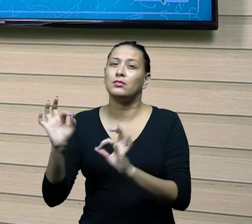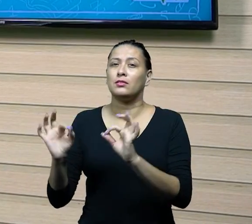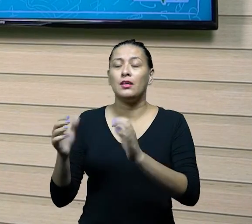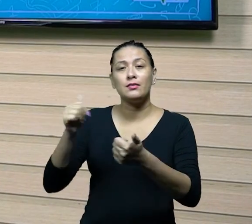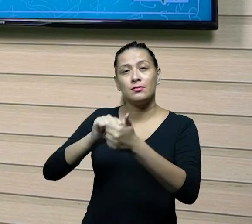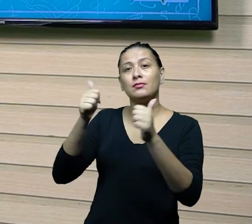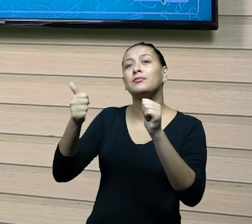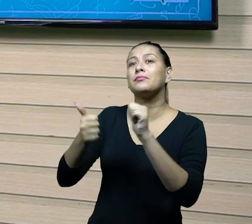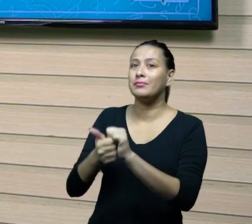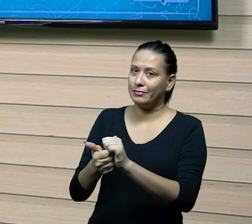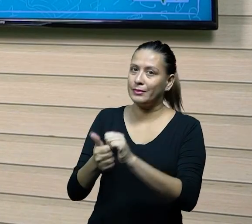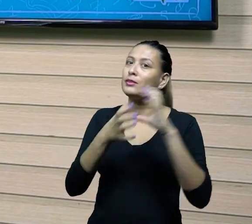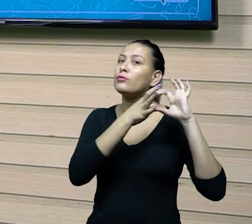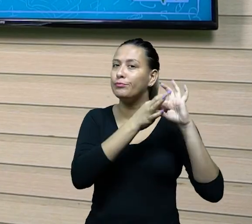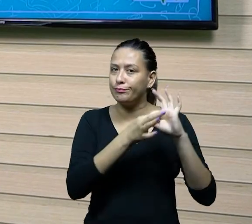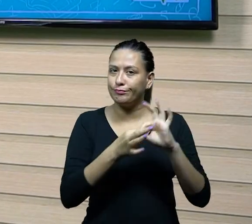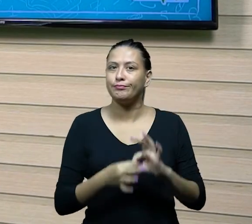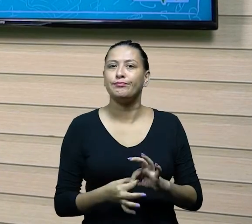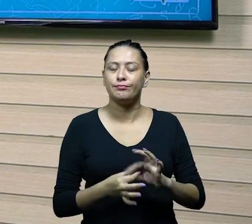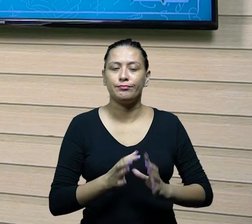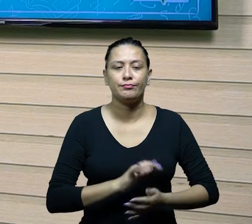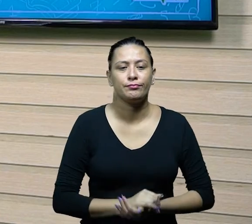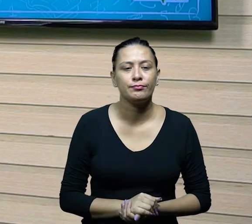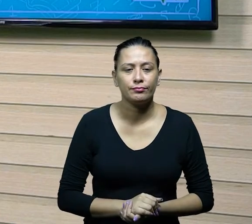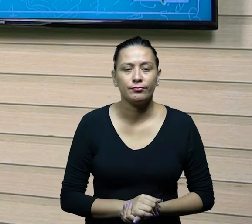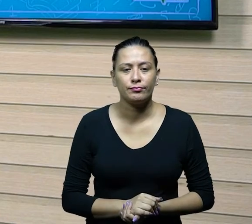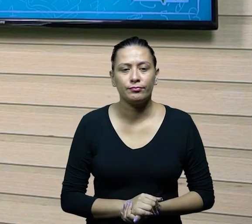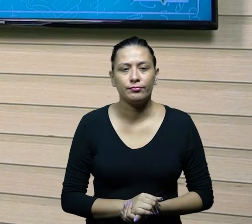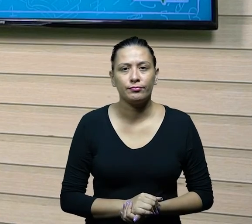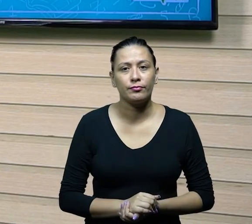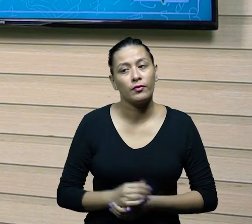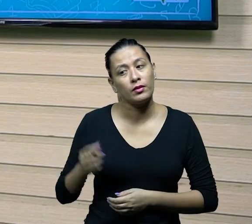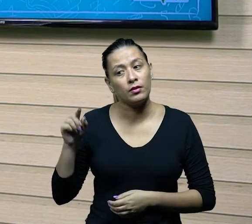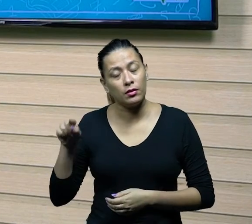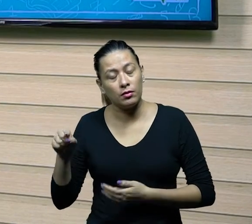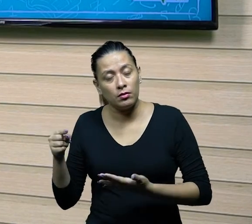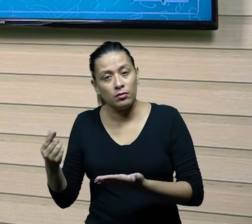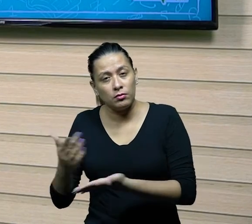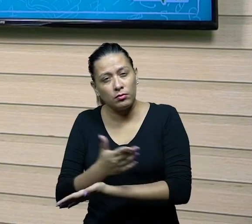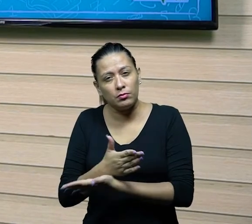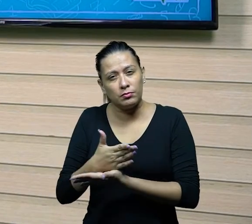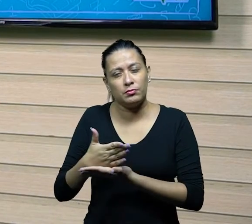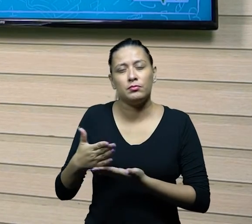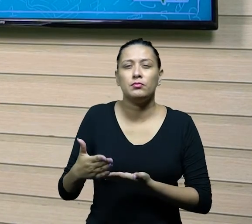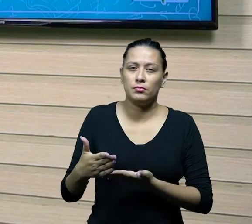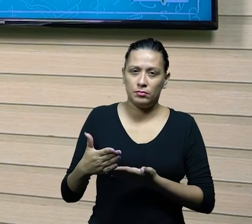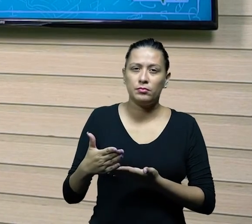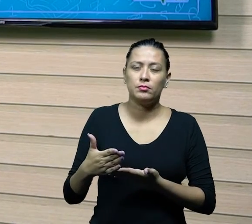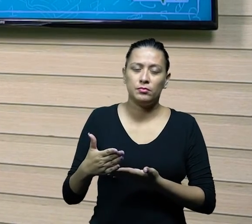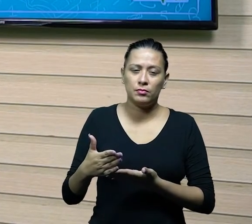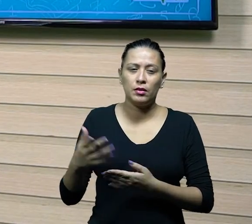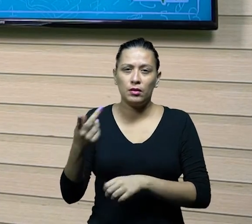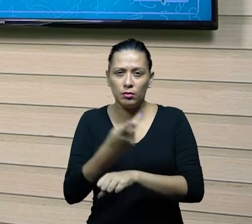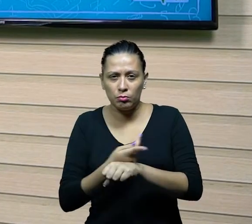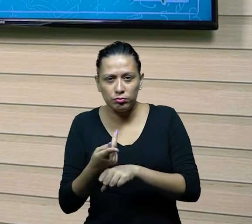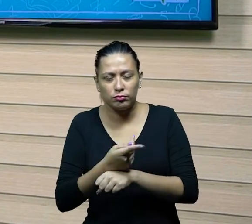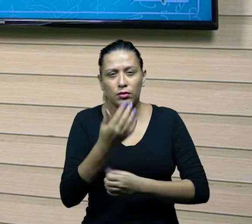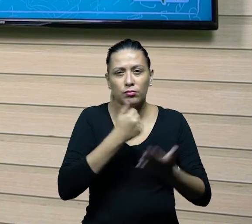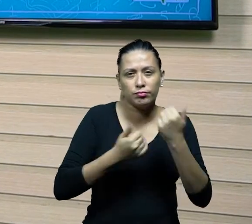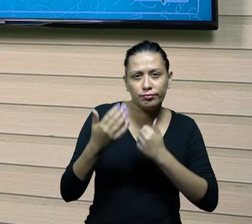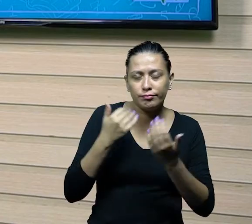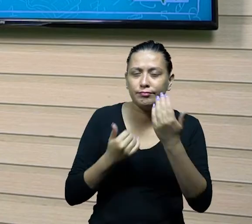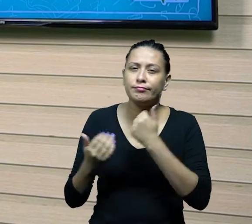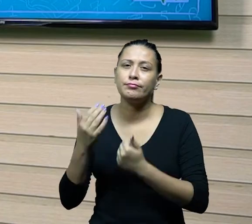e teve que se adaptar situação então ele começa de fato a buscar o seu próprio alimento de uma